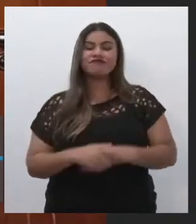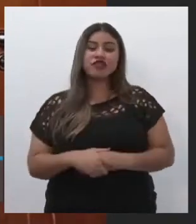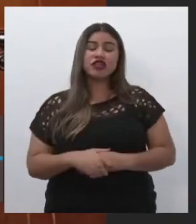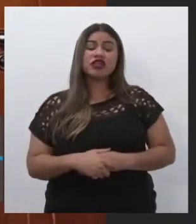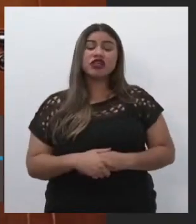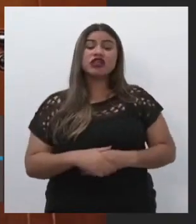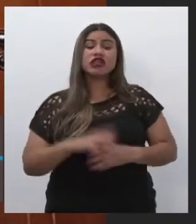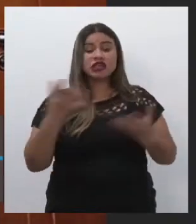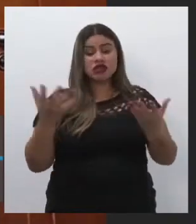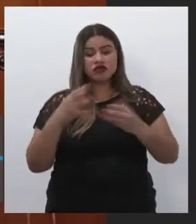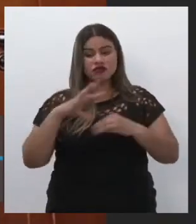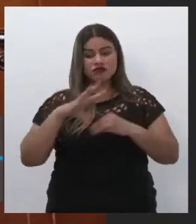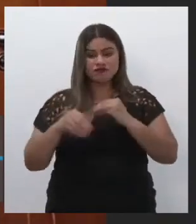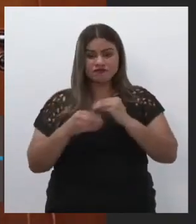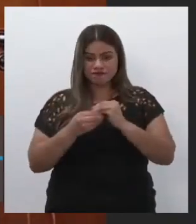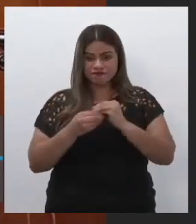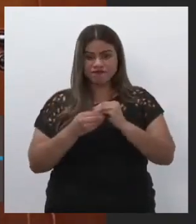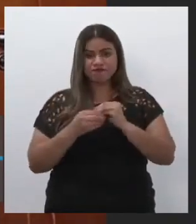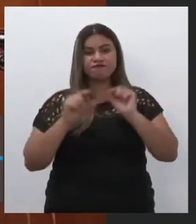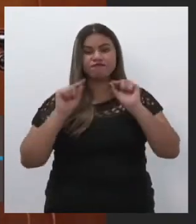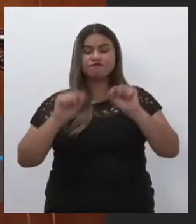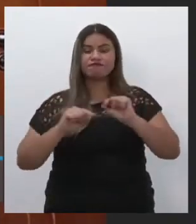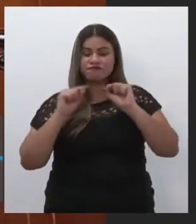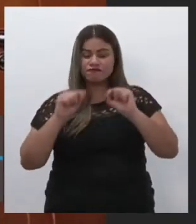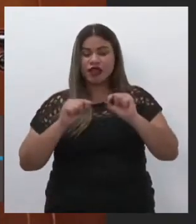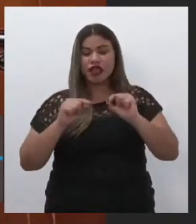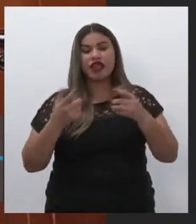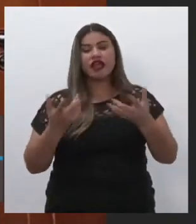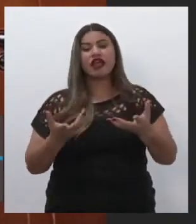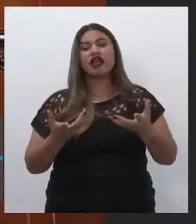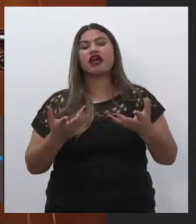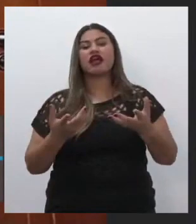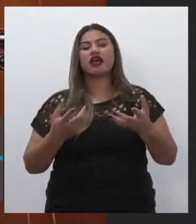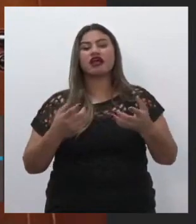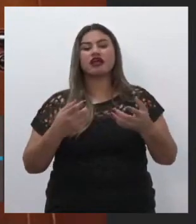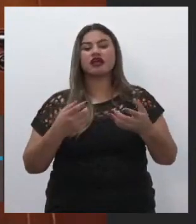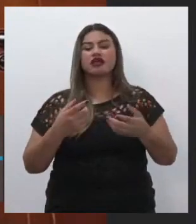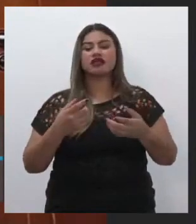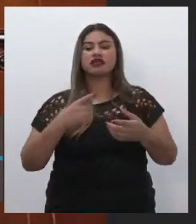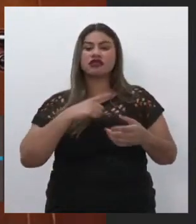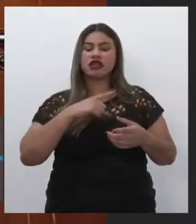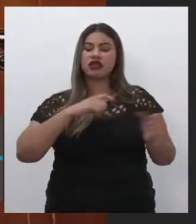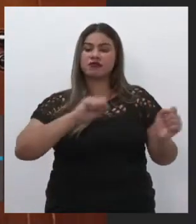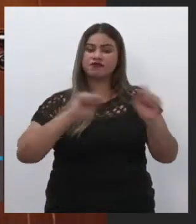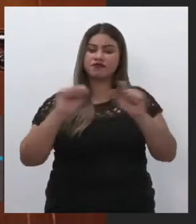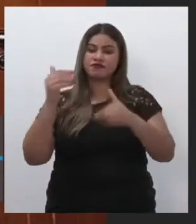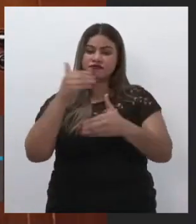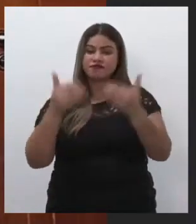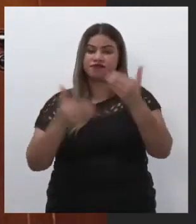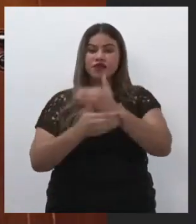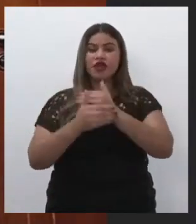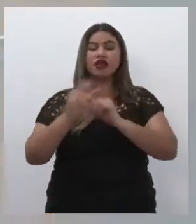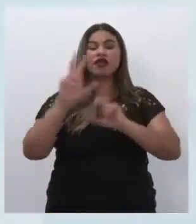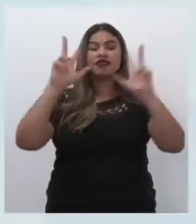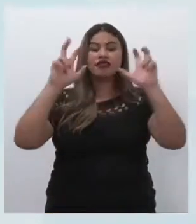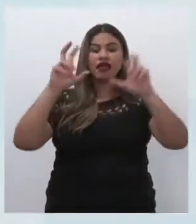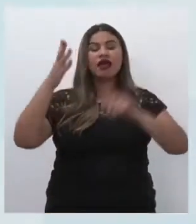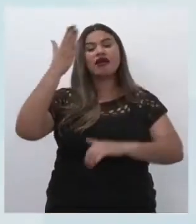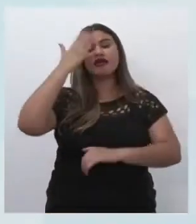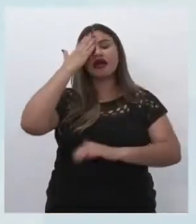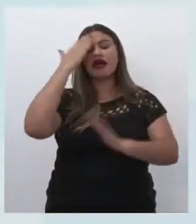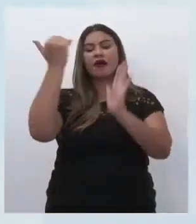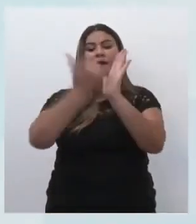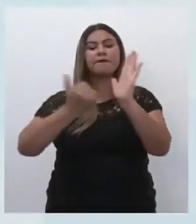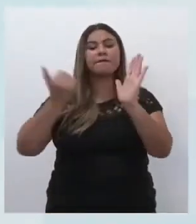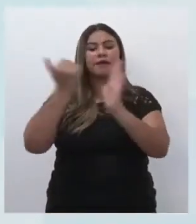para complementar, para fechar essa formação, eu queria colocar um pouquinho o slide do Saiba Mais. É muito